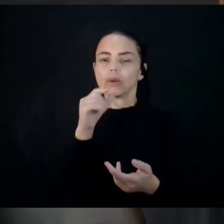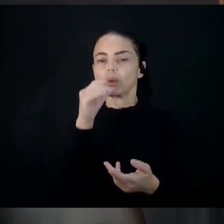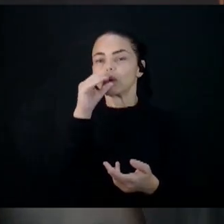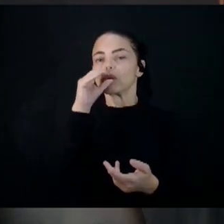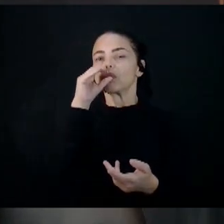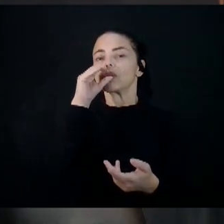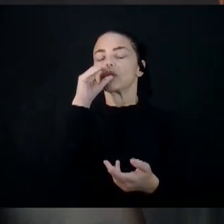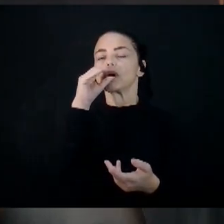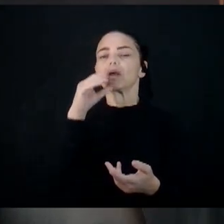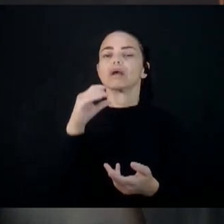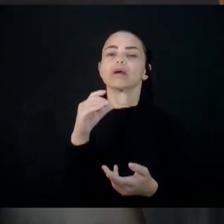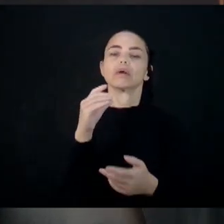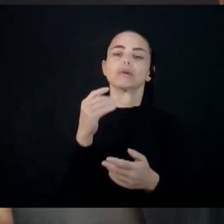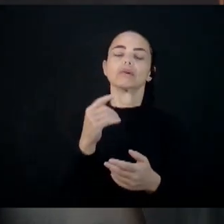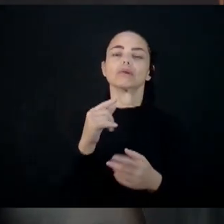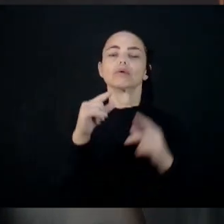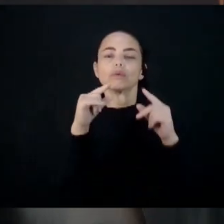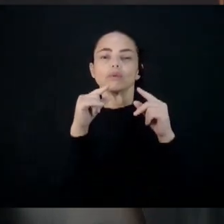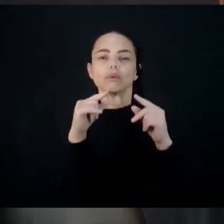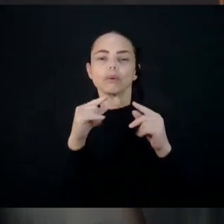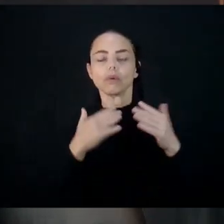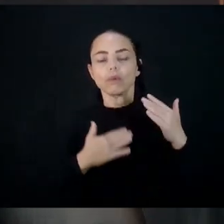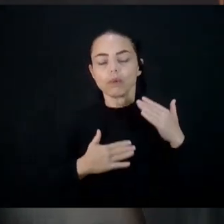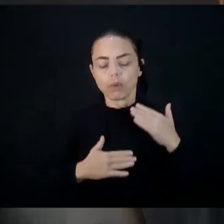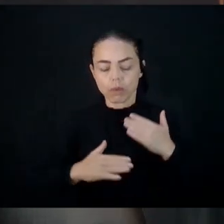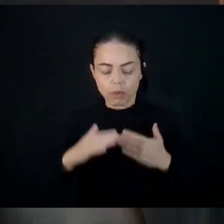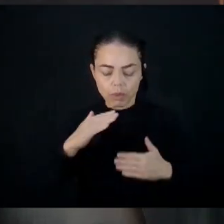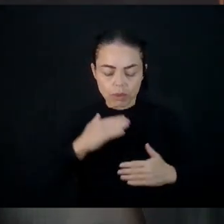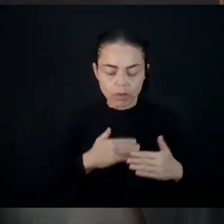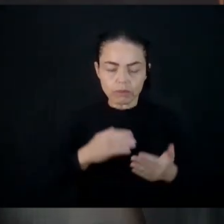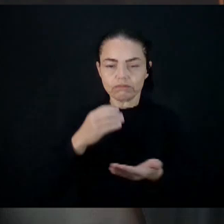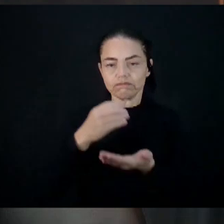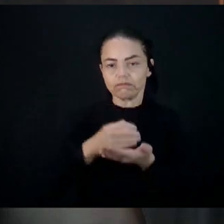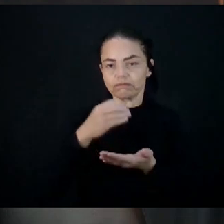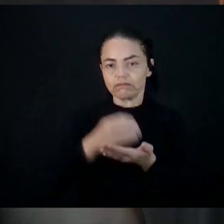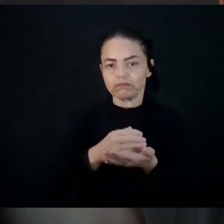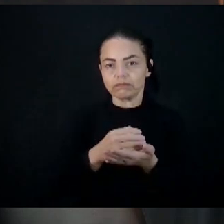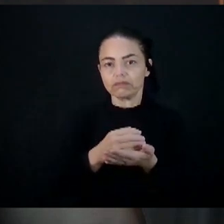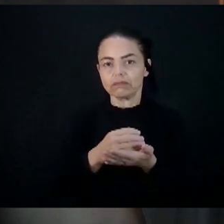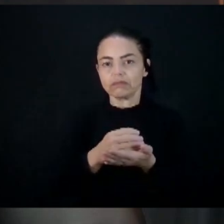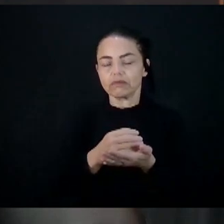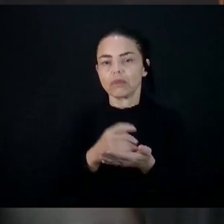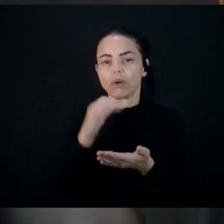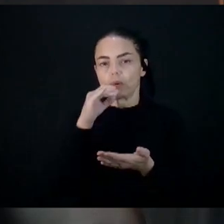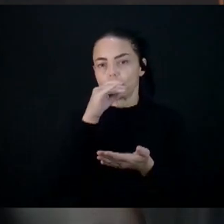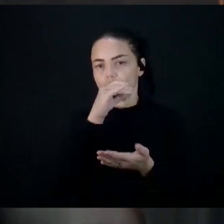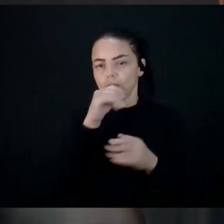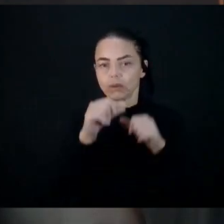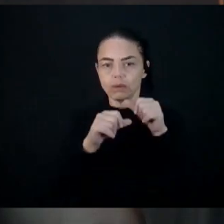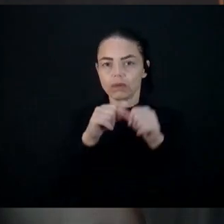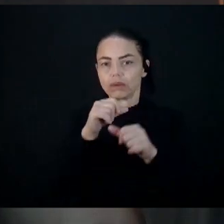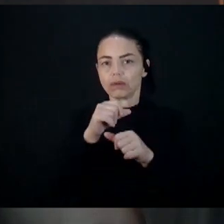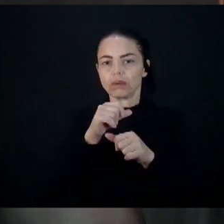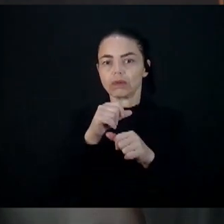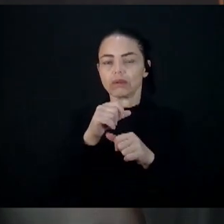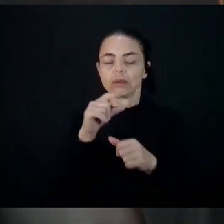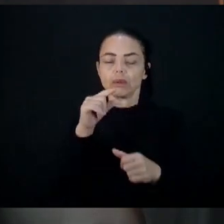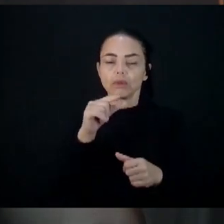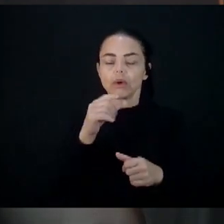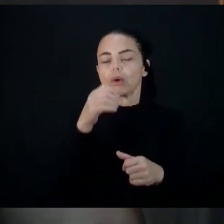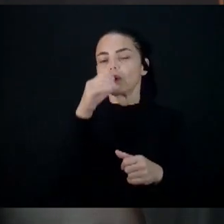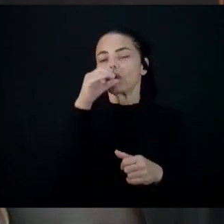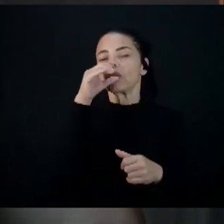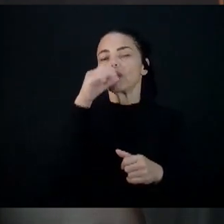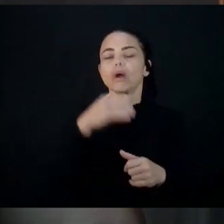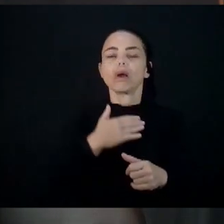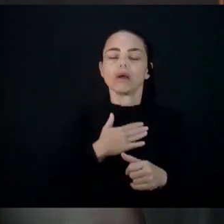muito rápido, ela bebe muito mais. Então, fica com aquele copo lá, mesmo que a cerveja esquente um pouquinho, troca, pega outra, mas beber devagar, isso faz a